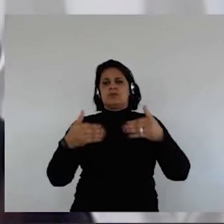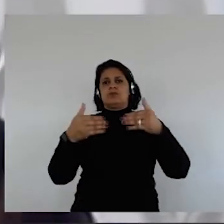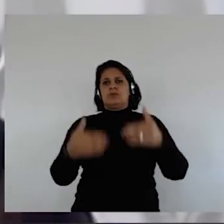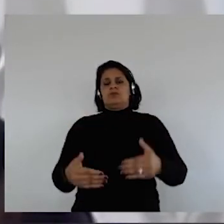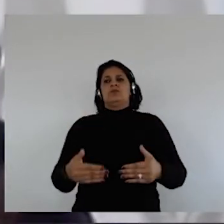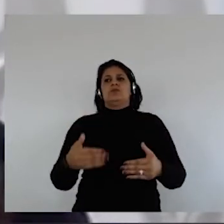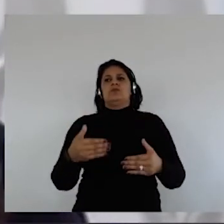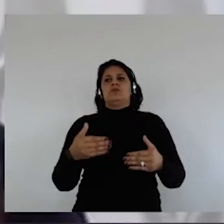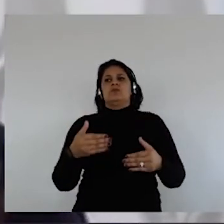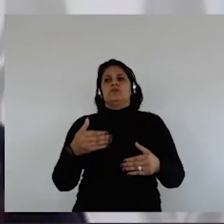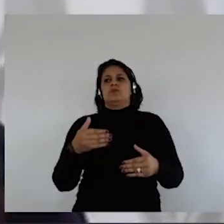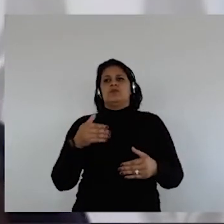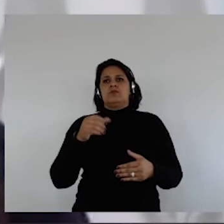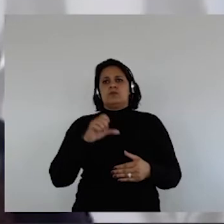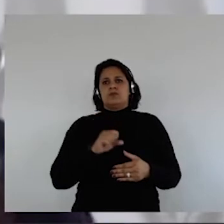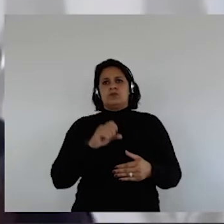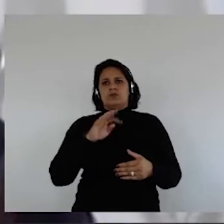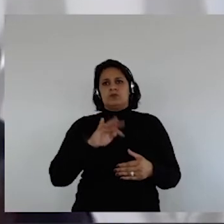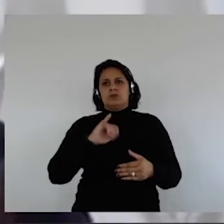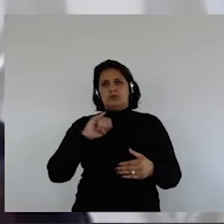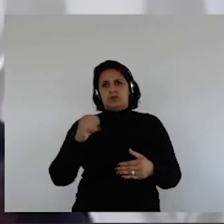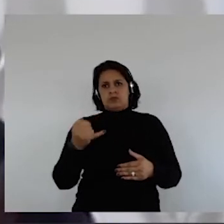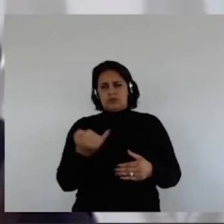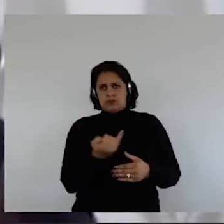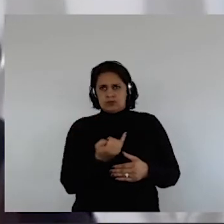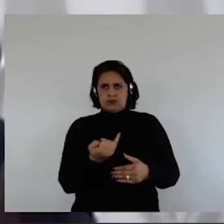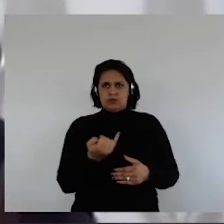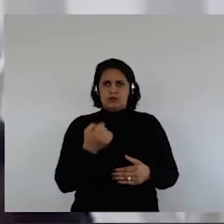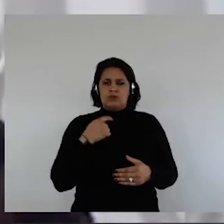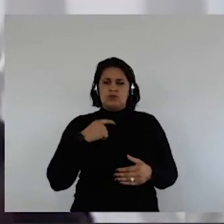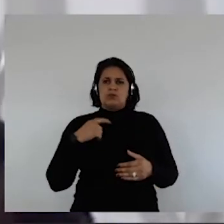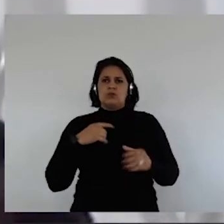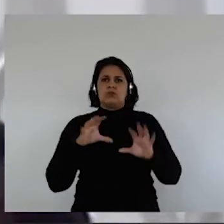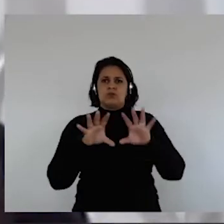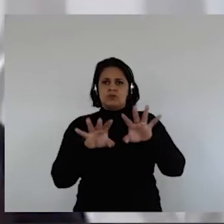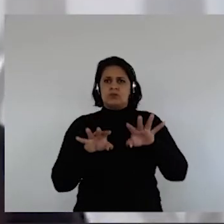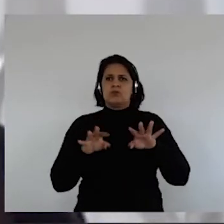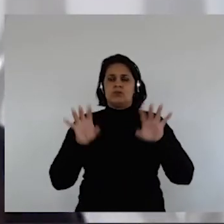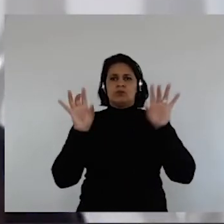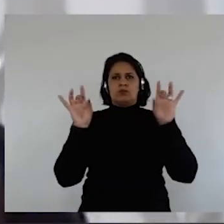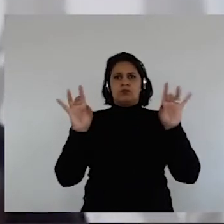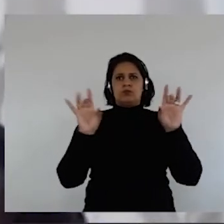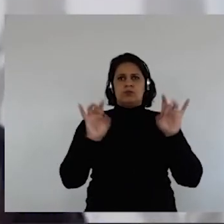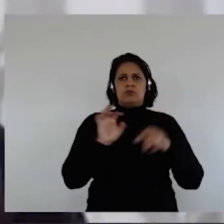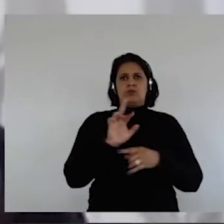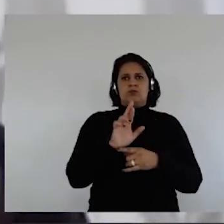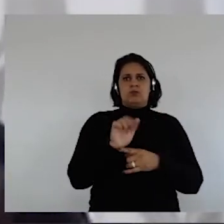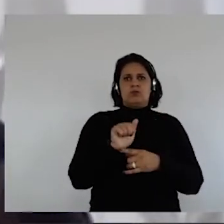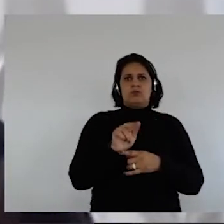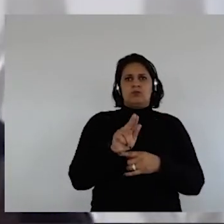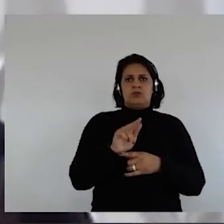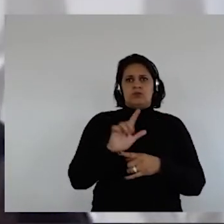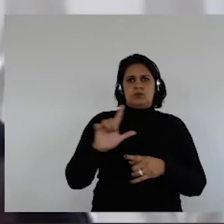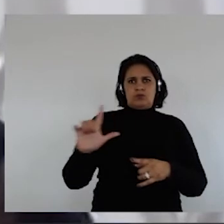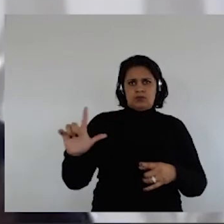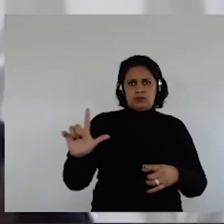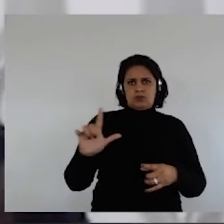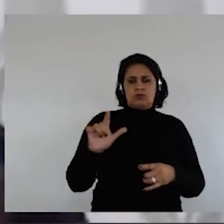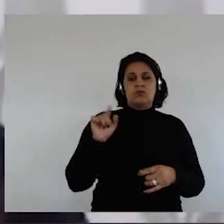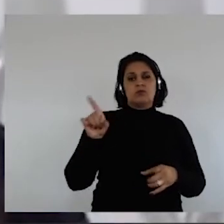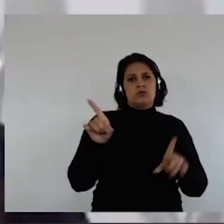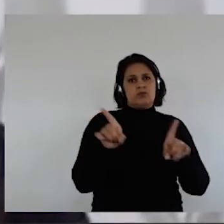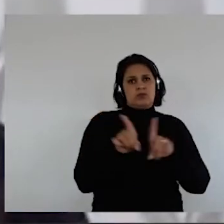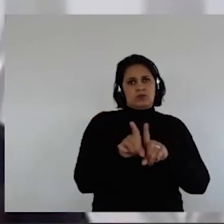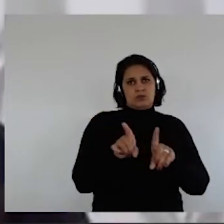integrante da 4ª turma, 2ª sessão da Corte Especial, doutor Raul Araújo, que é também membro